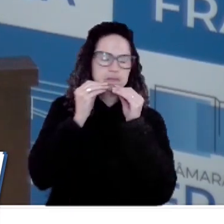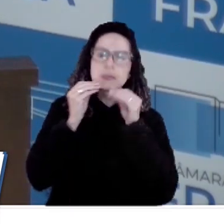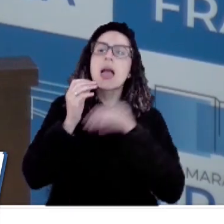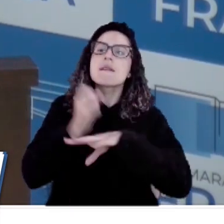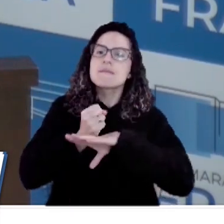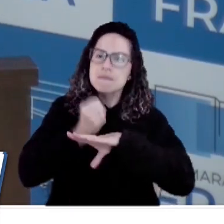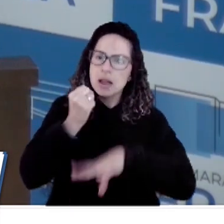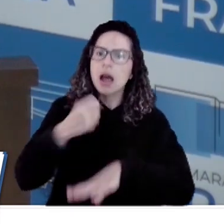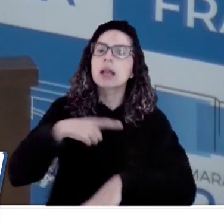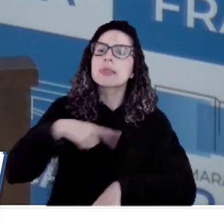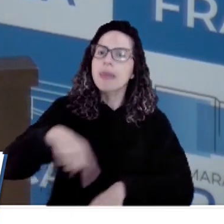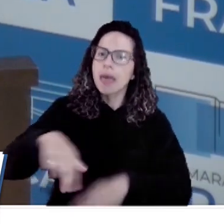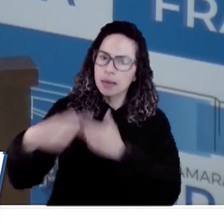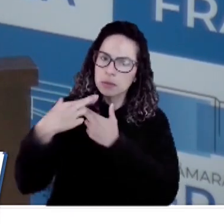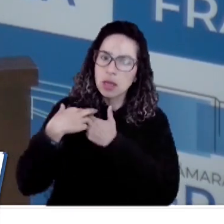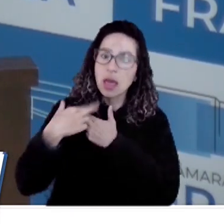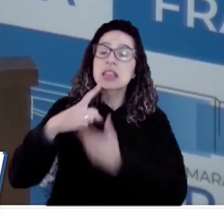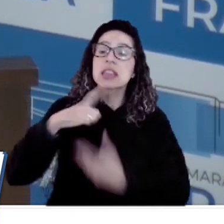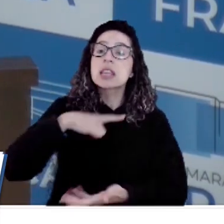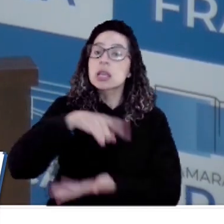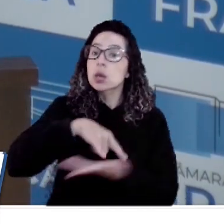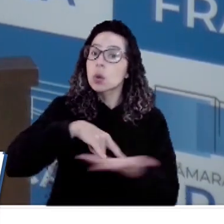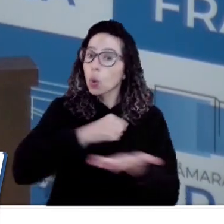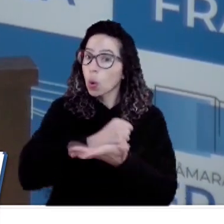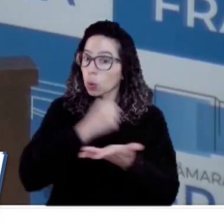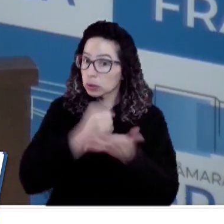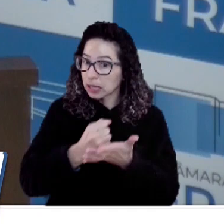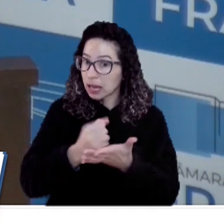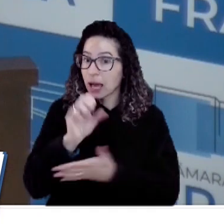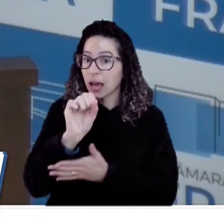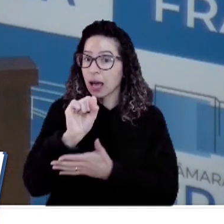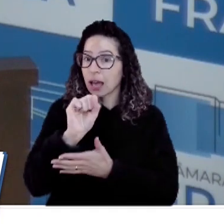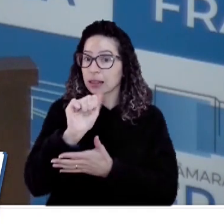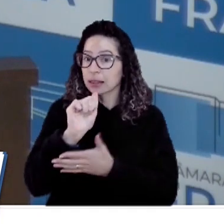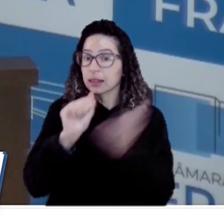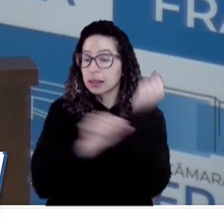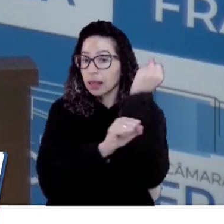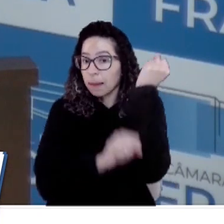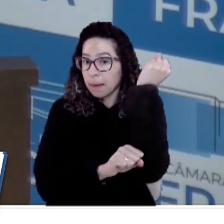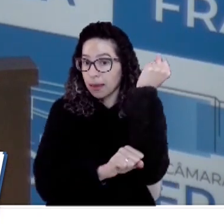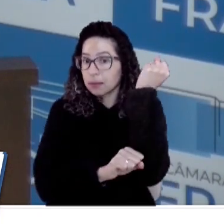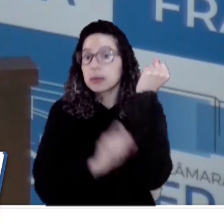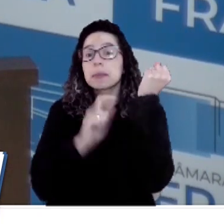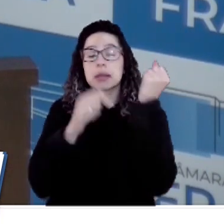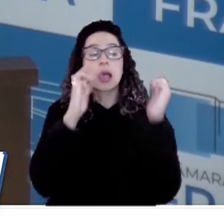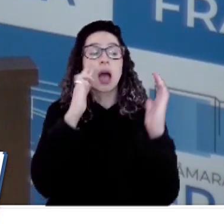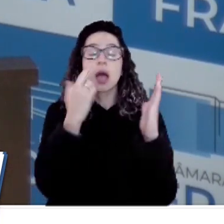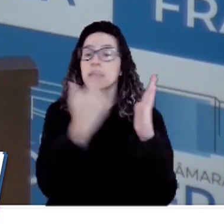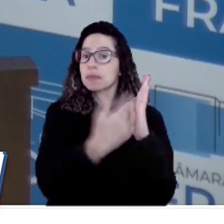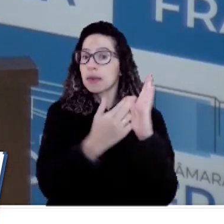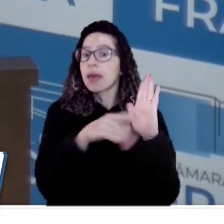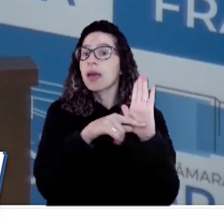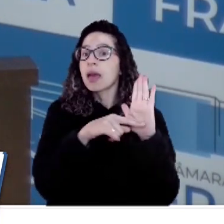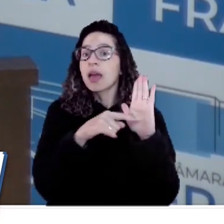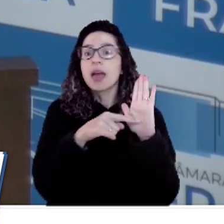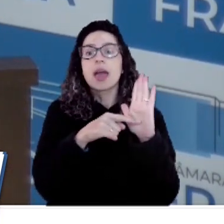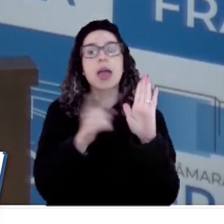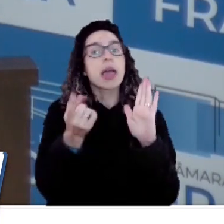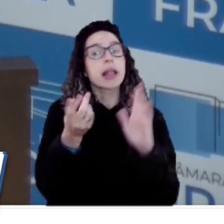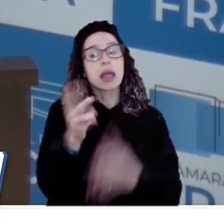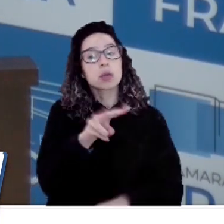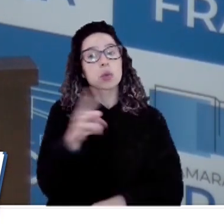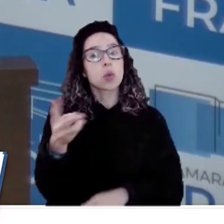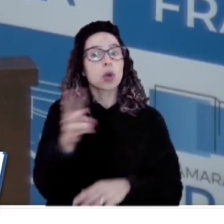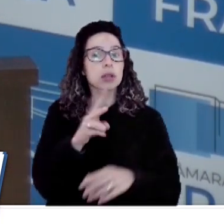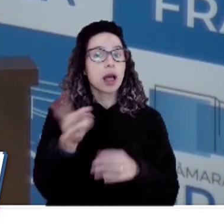responsabilidade, nós temos um contrato com a Sabesp, esse contrato tem que ser respeitado, ele é bilateral. Não